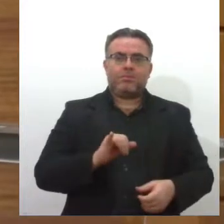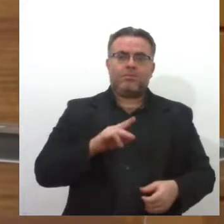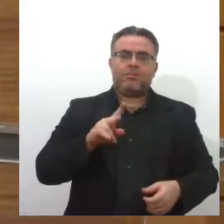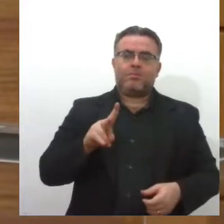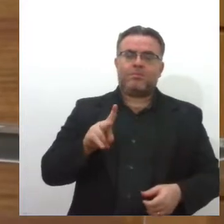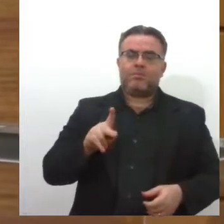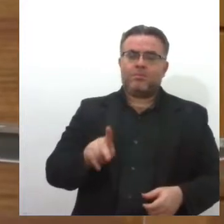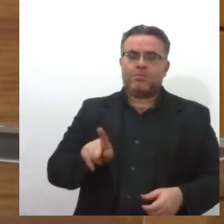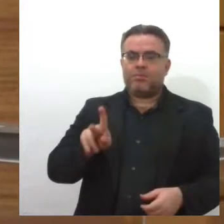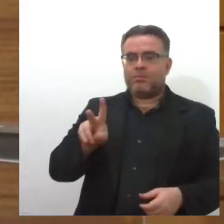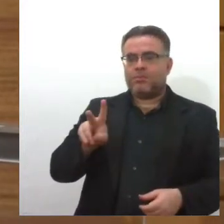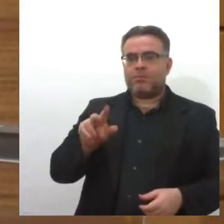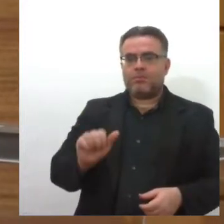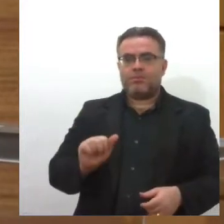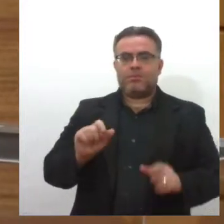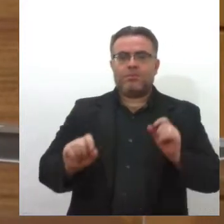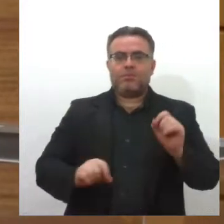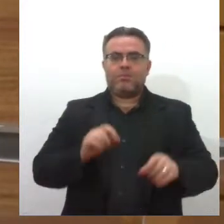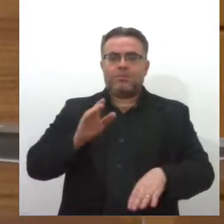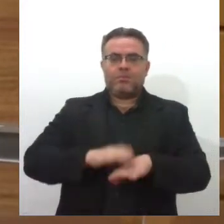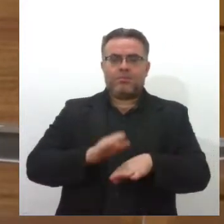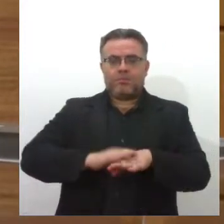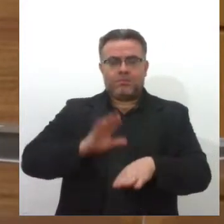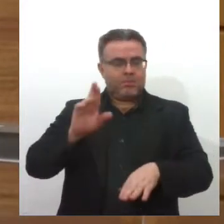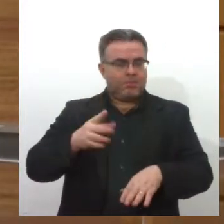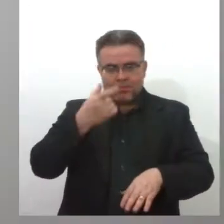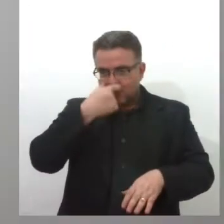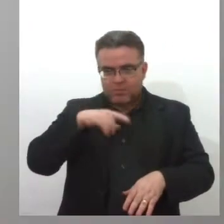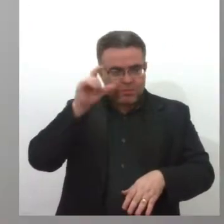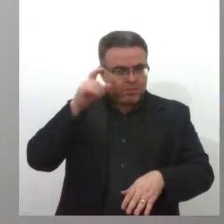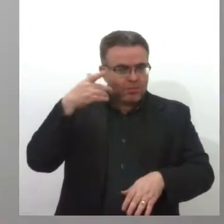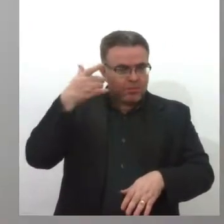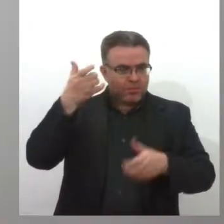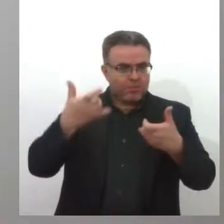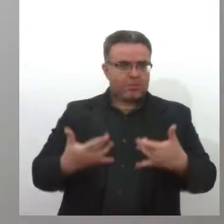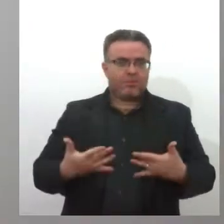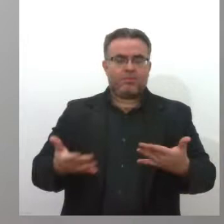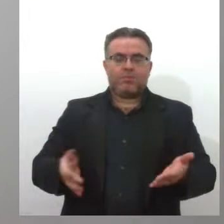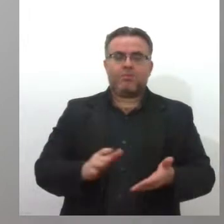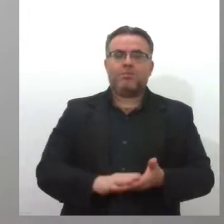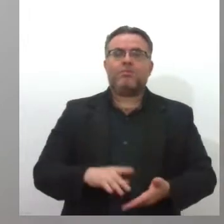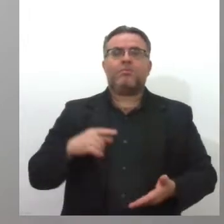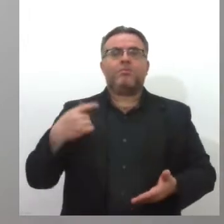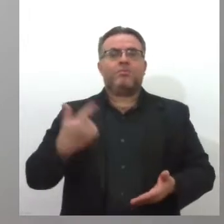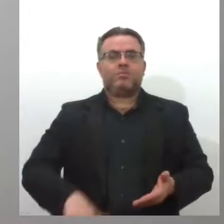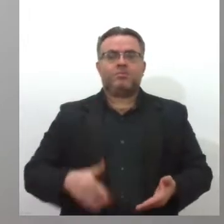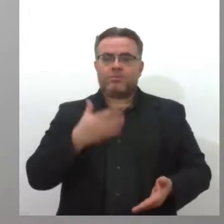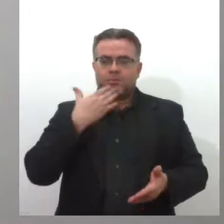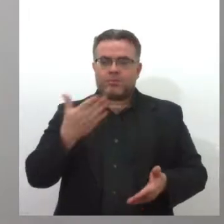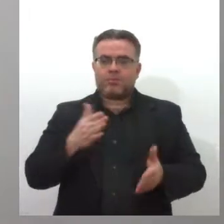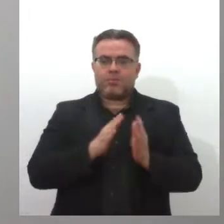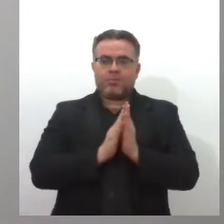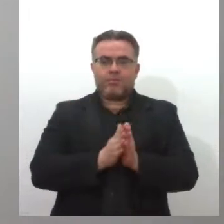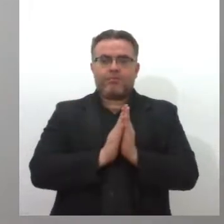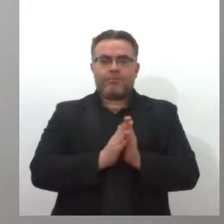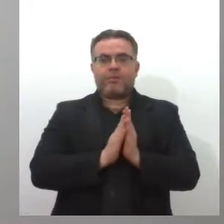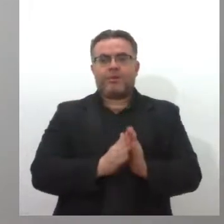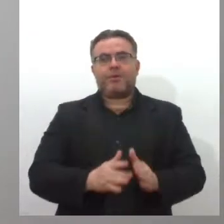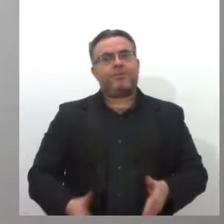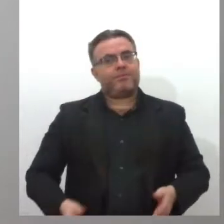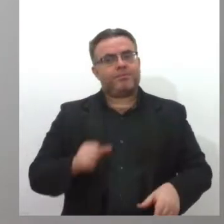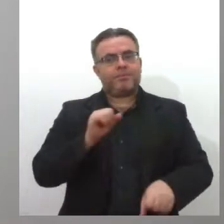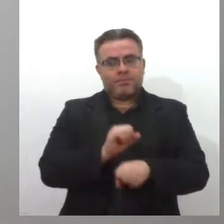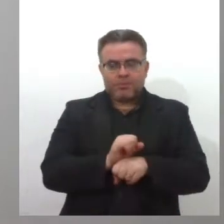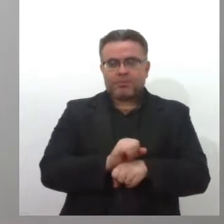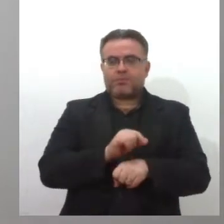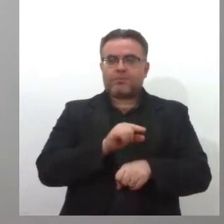do pronunciamento do deputado Giorgio Passos, do Cidadania. E mais uma vez nós fizemos um apelo, o governador Belivaldo congela o IPVA